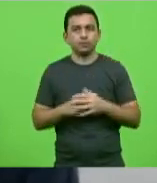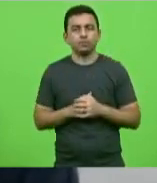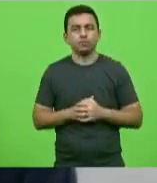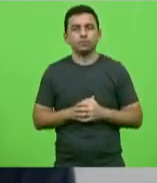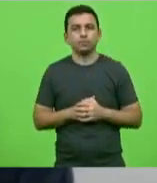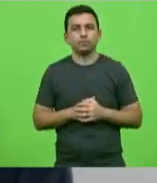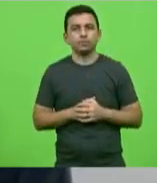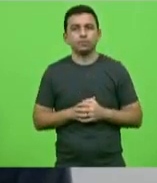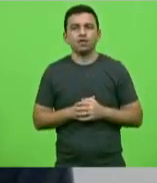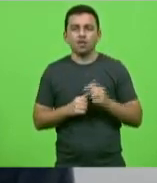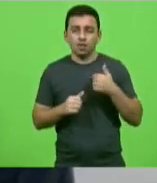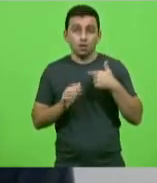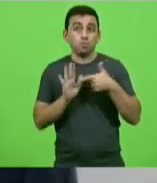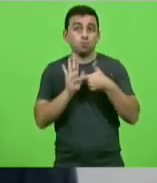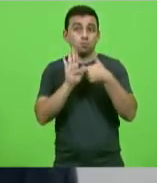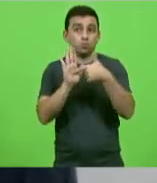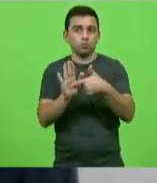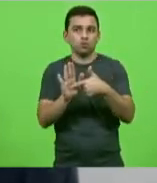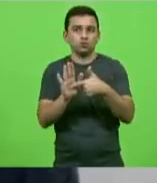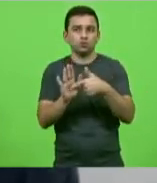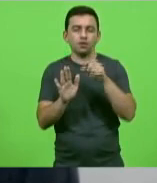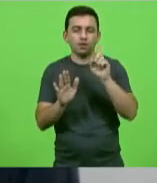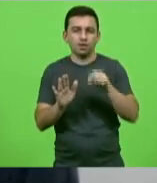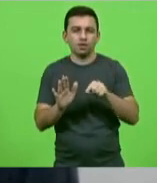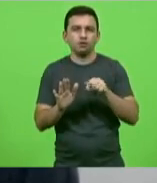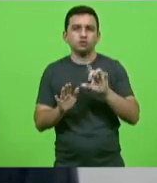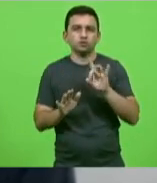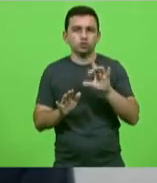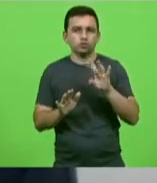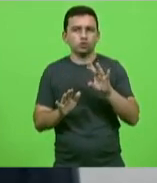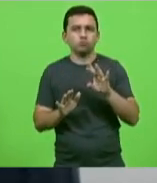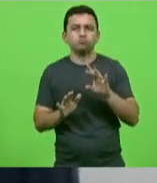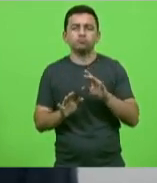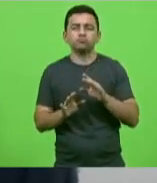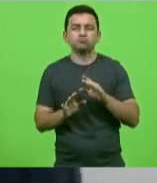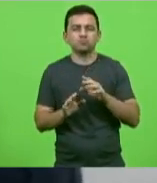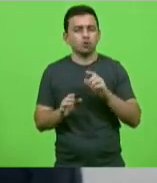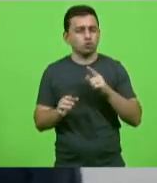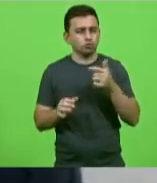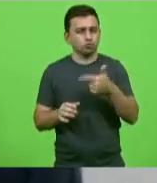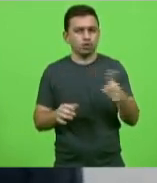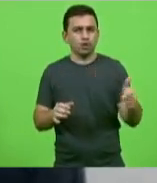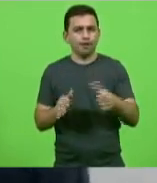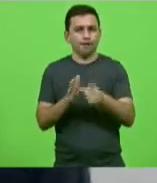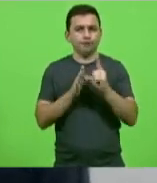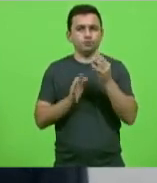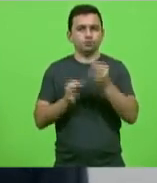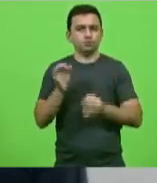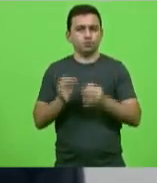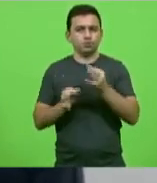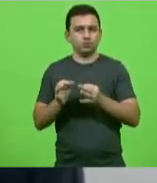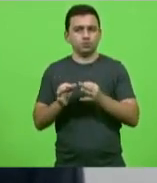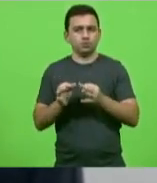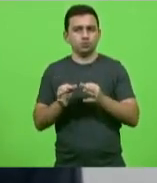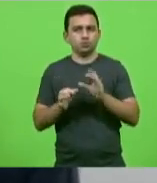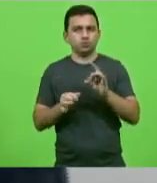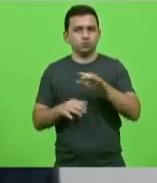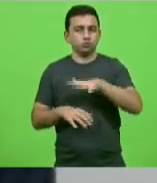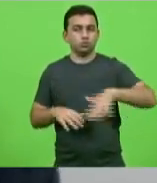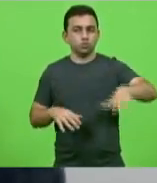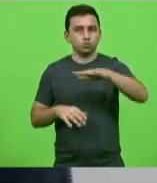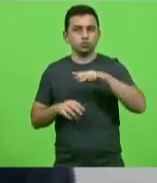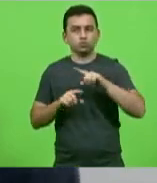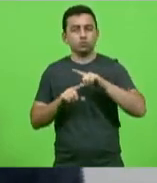A exposição que faço é pelo mero apontamento de indícios, sem pré-julgamento, na certeza de que a manifestação dos